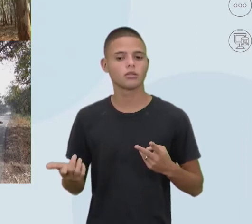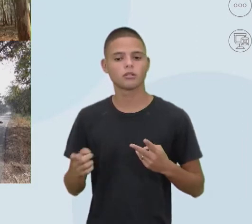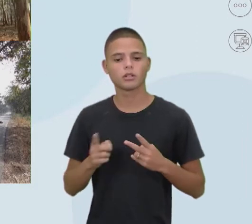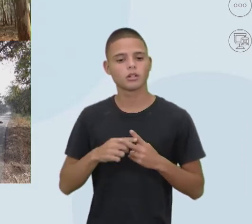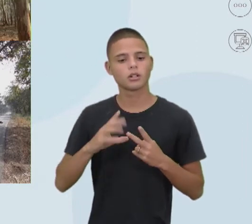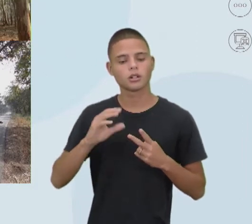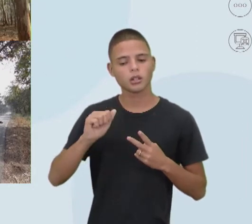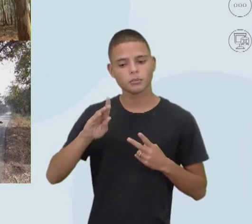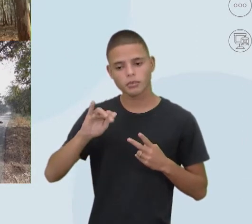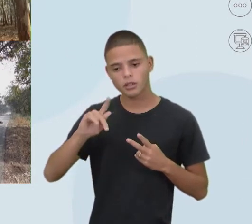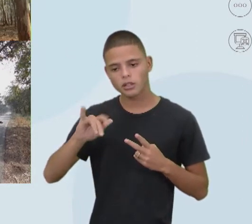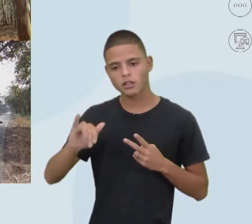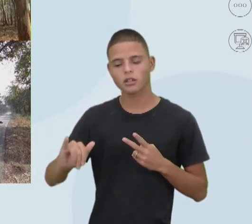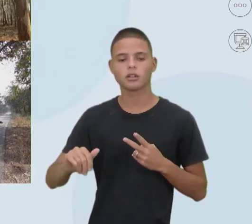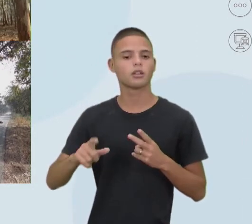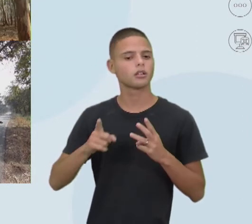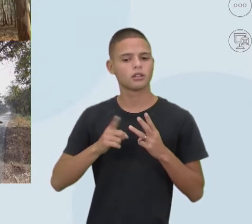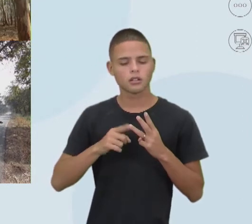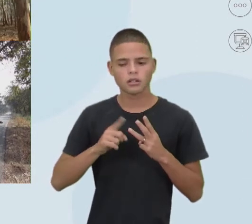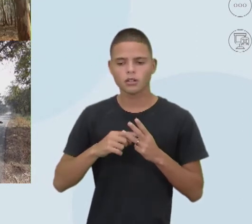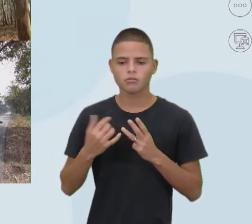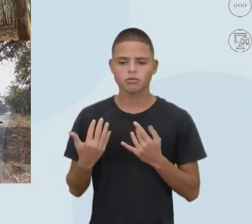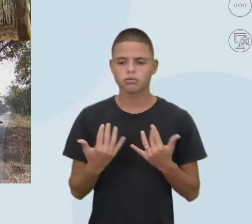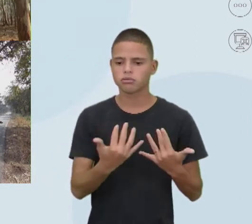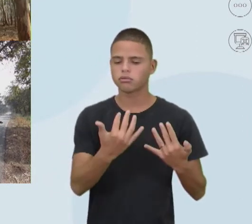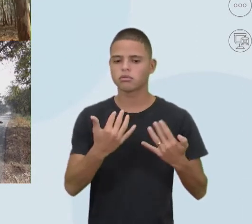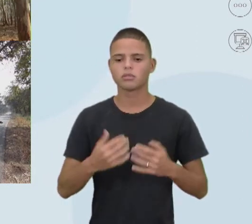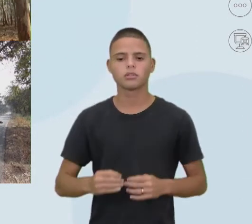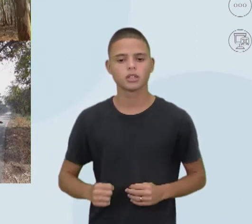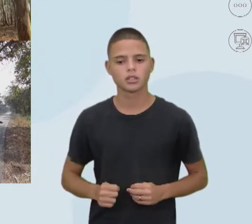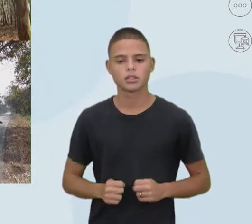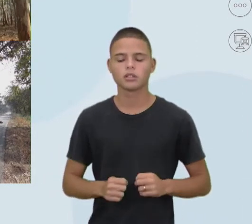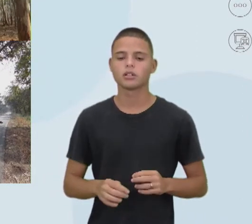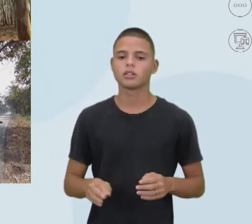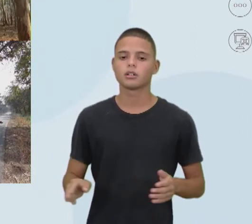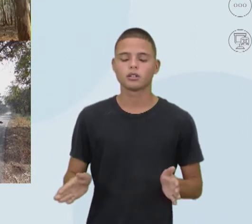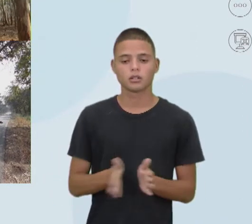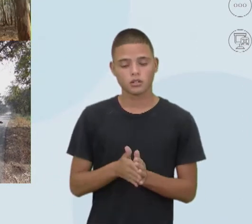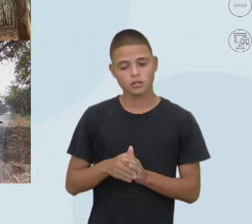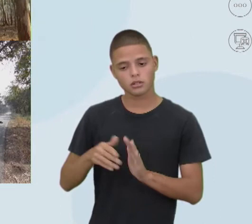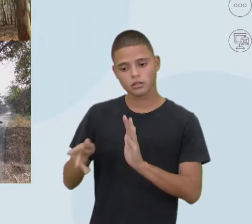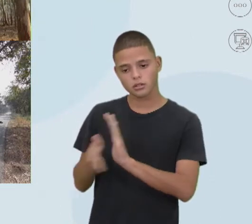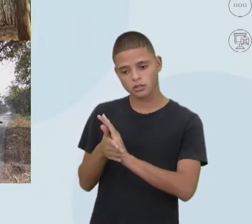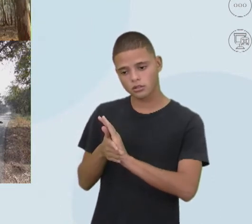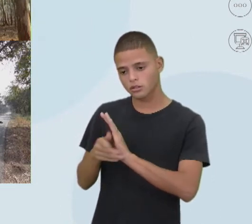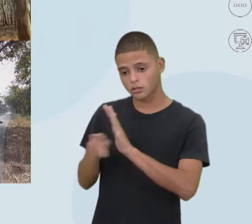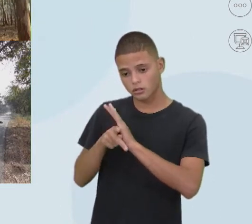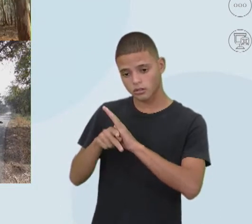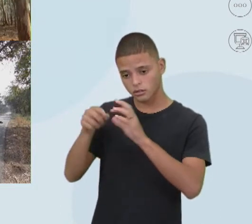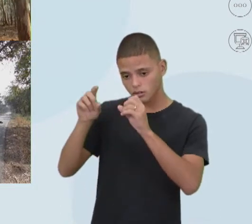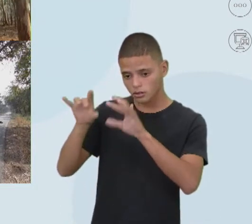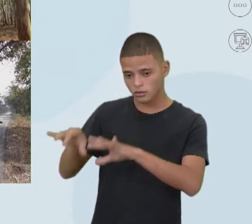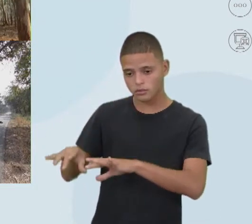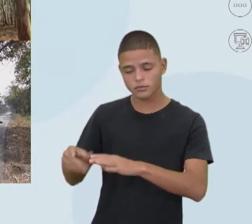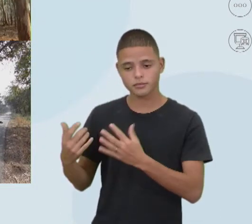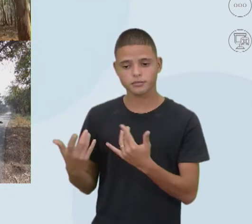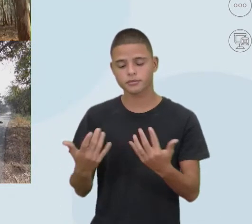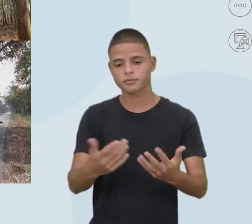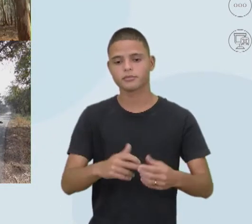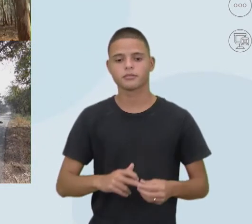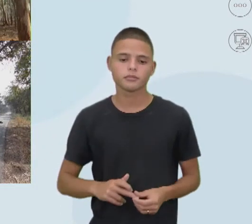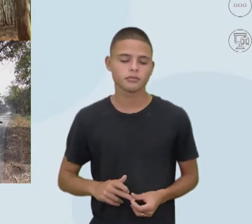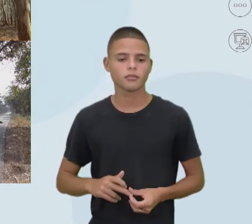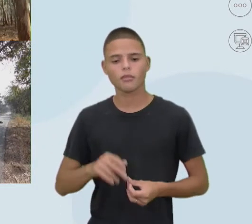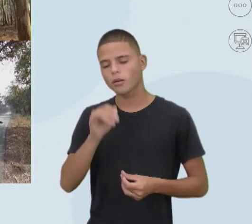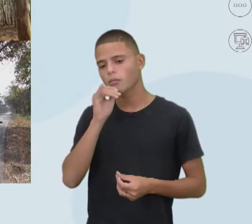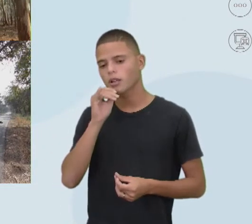capim-elefante, tem oleaginosas, tem os próprios resíduos, né, que são gerados nessas diferentes cadeias produtivas, por exemplo, o